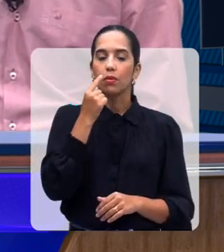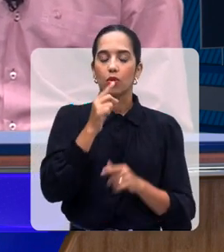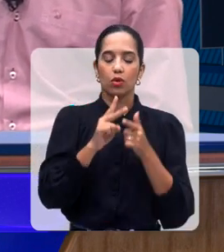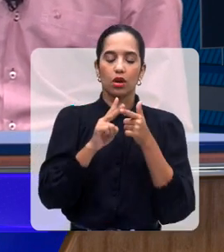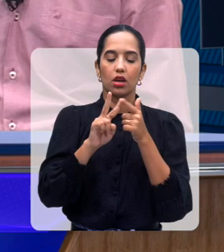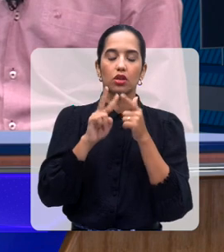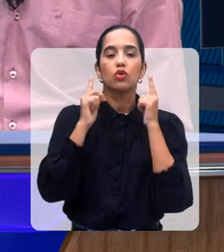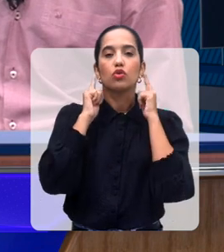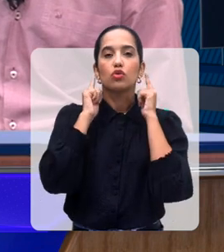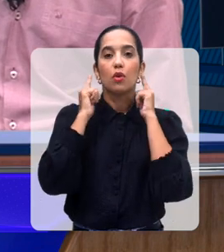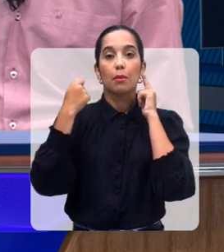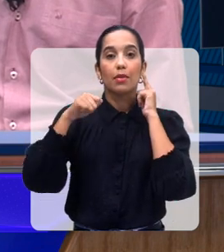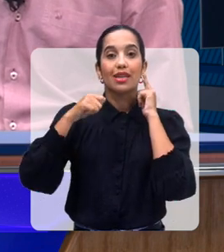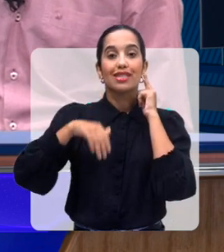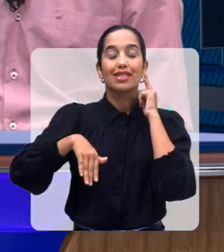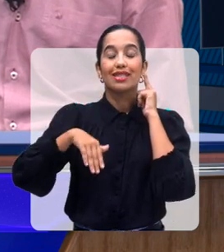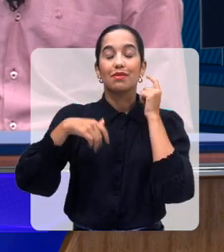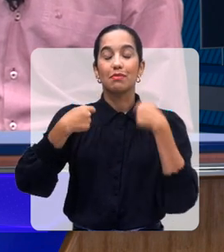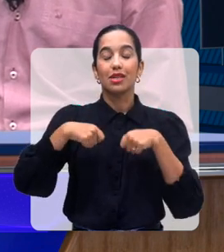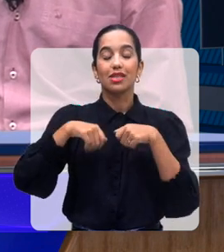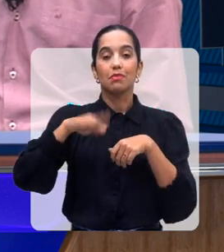né? Então temos que ouvir mais.